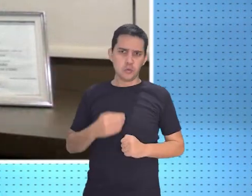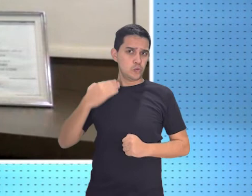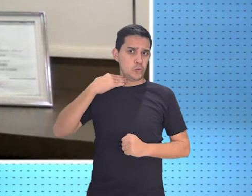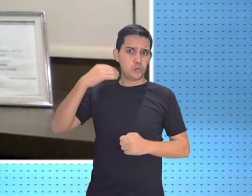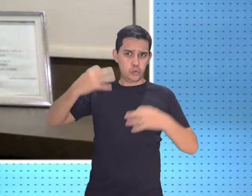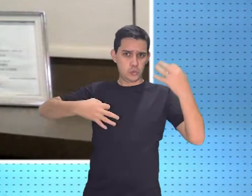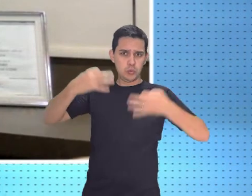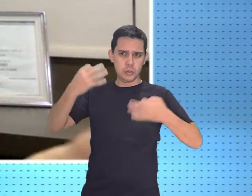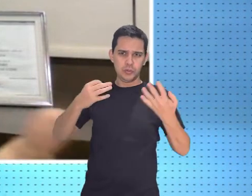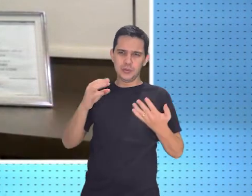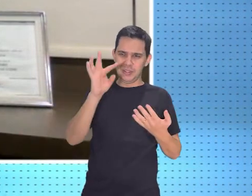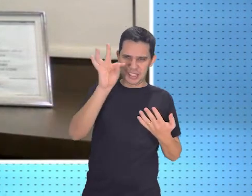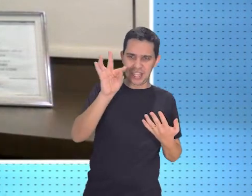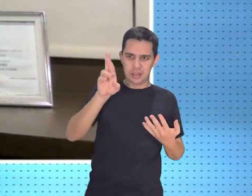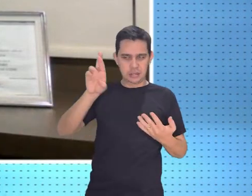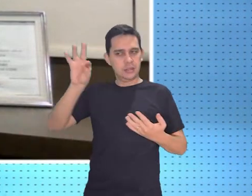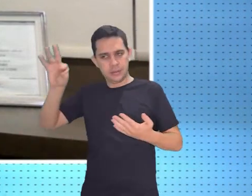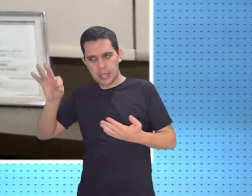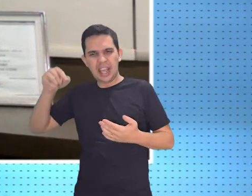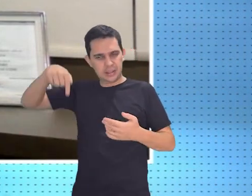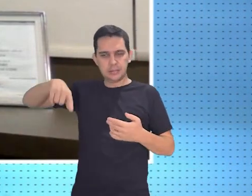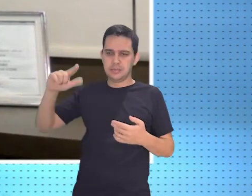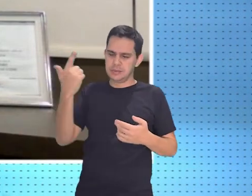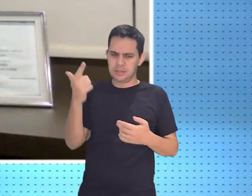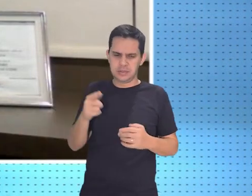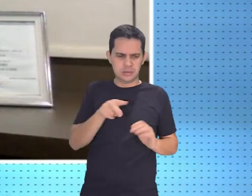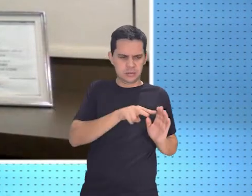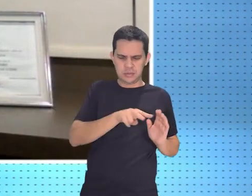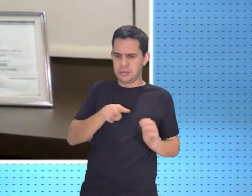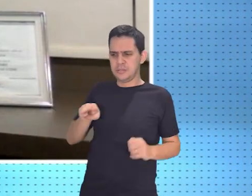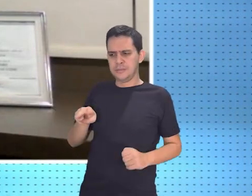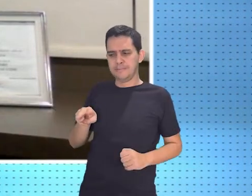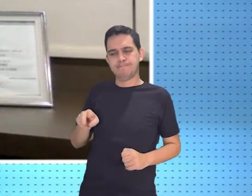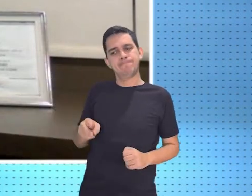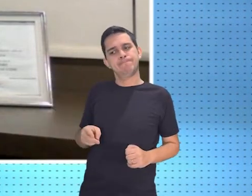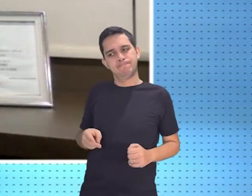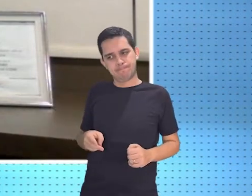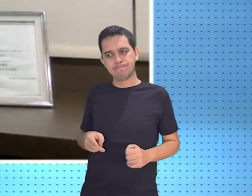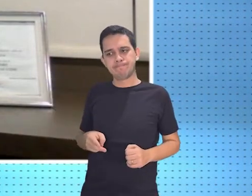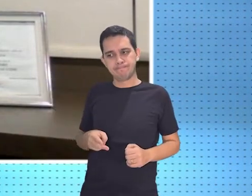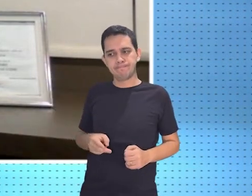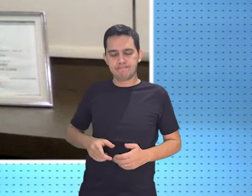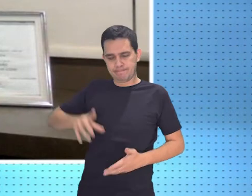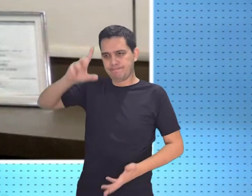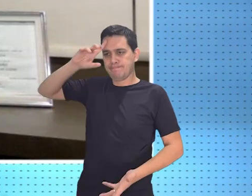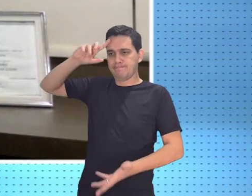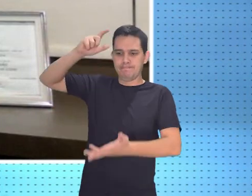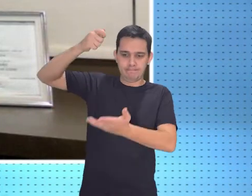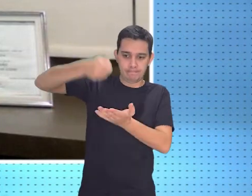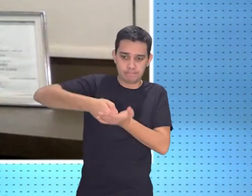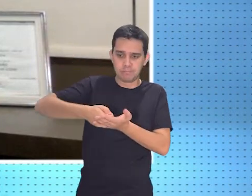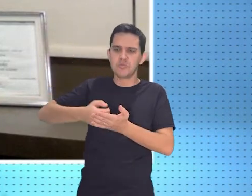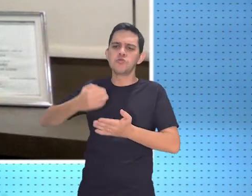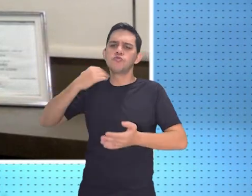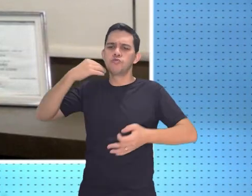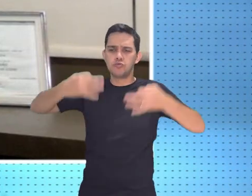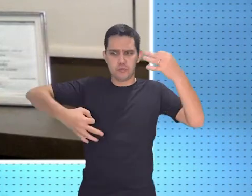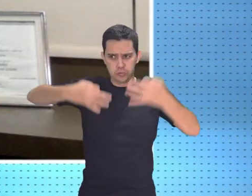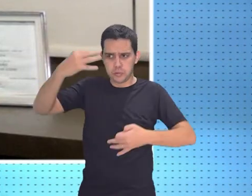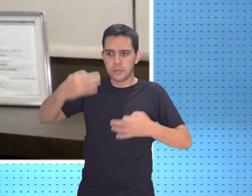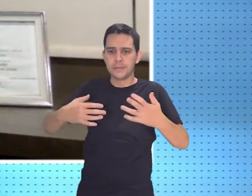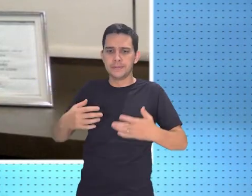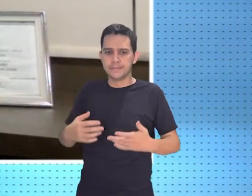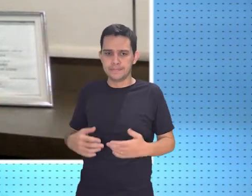de uma das varas do trabalho de Goiânia, em reconvenção, acabou deferindo,